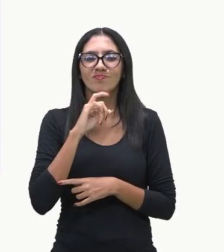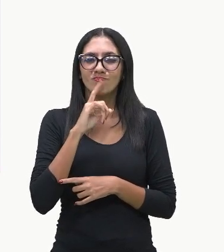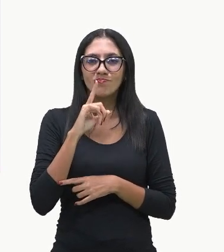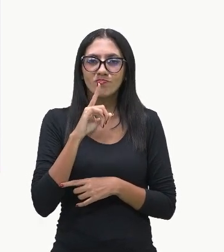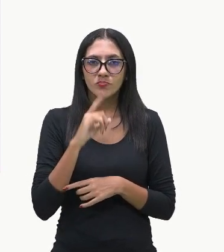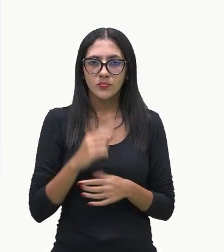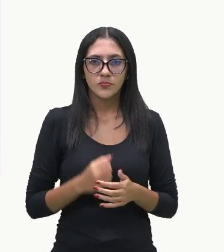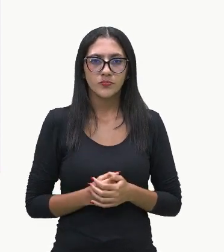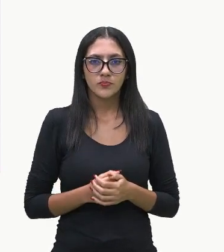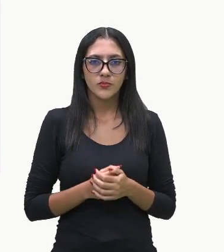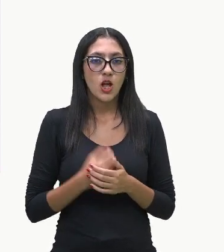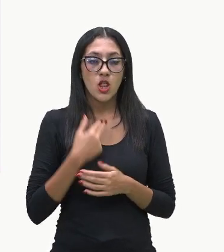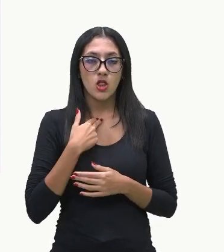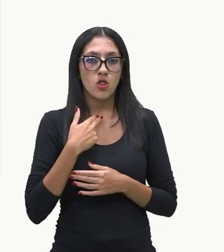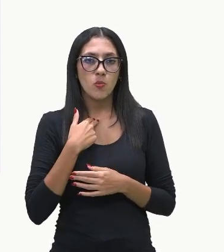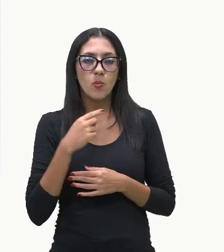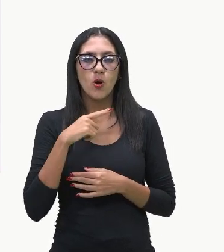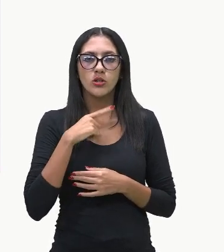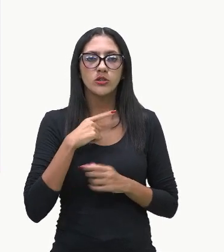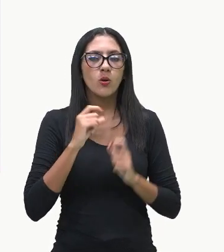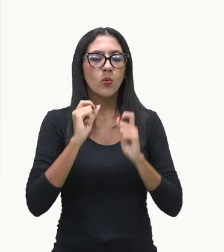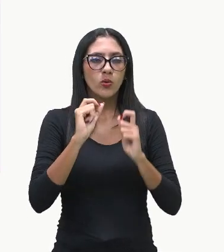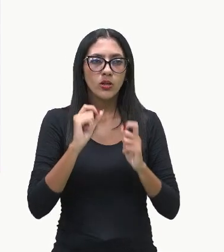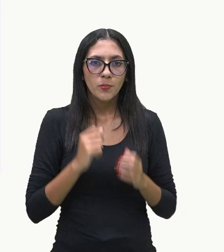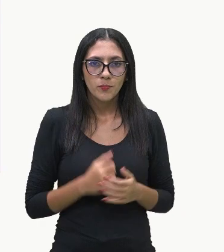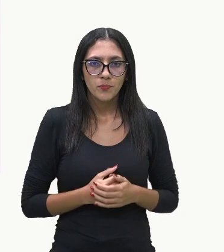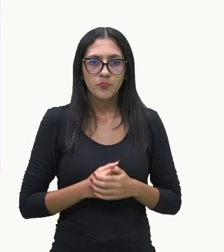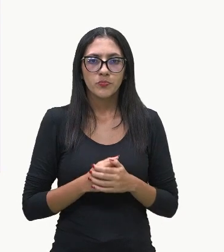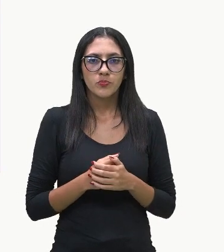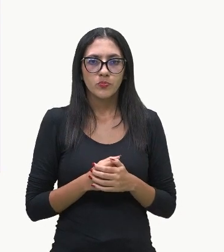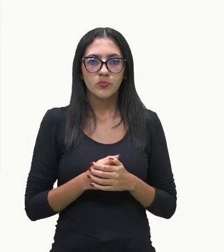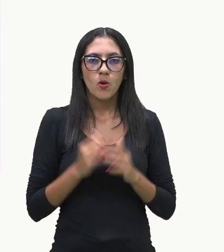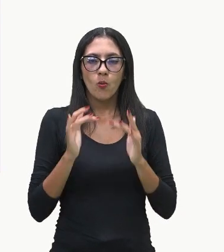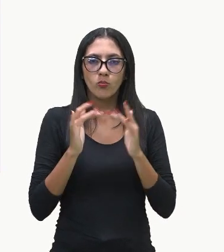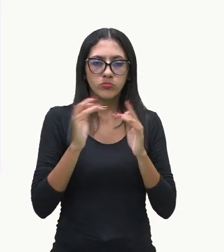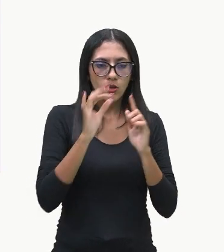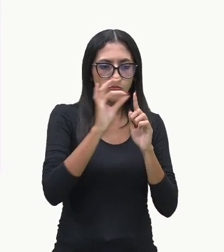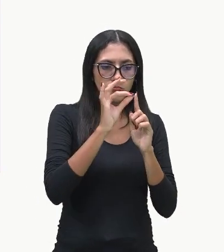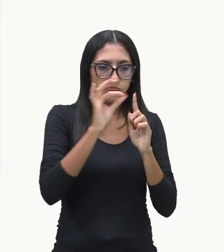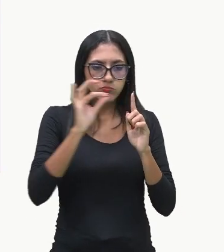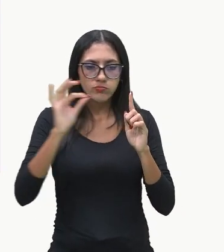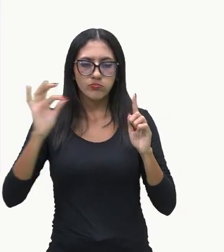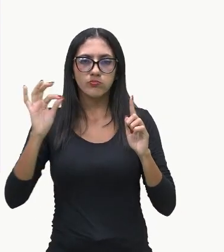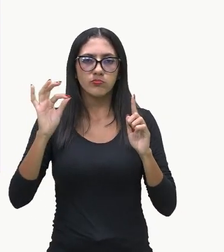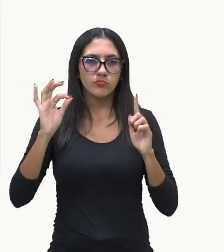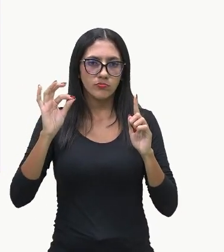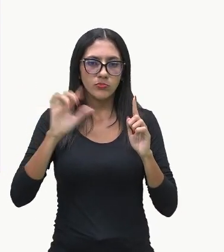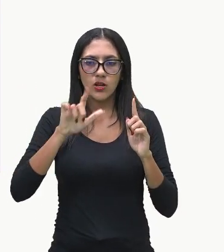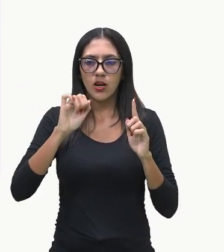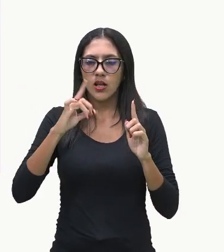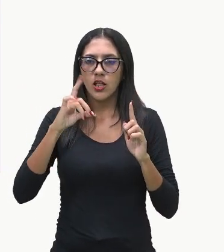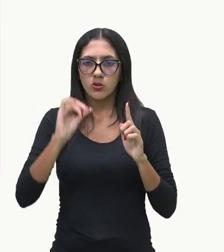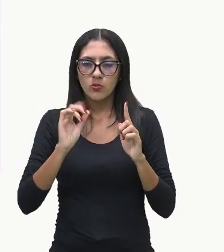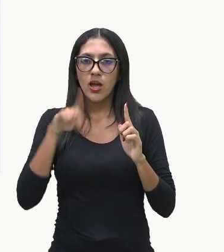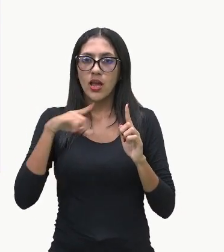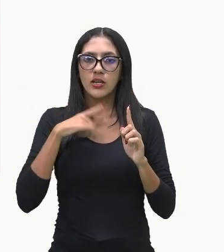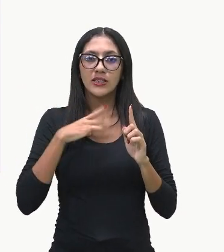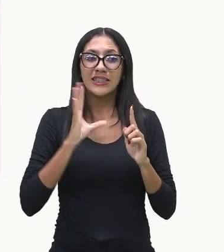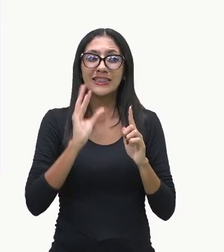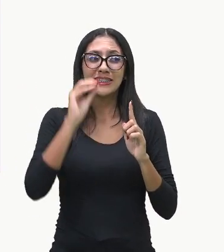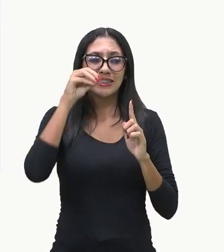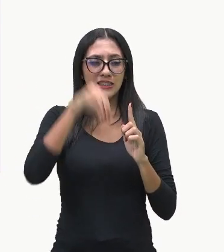pode sobrepor, ela não pode ocupar, ela não vem sobre o lado. A diagonal, ela fica ali dentro